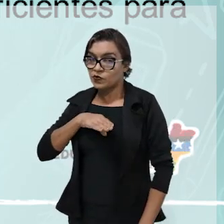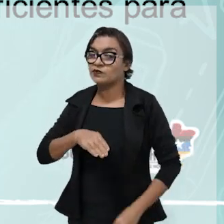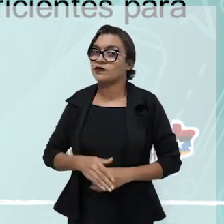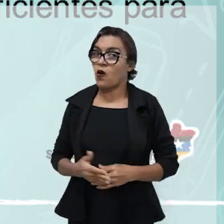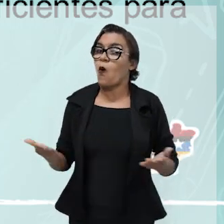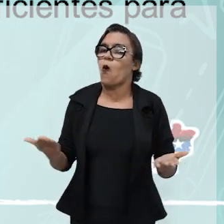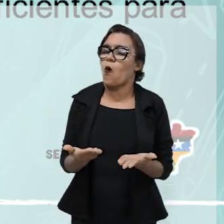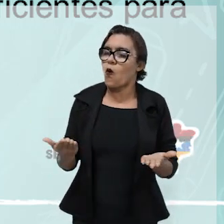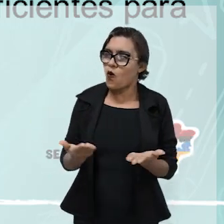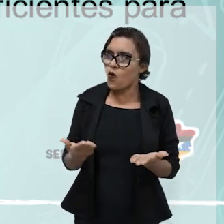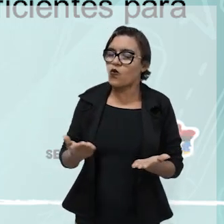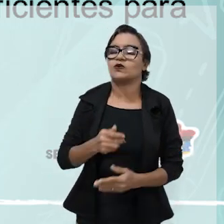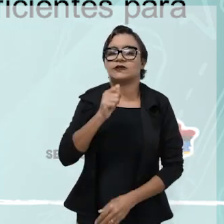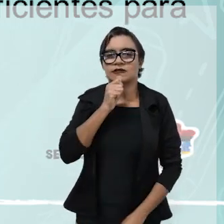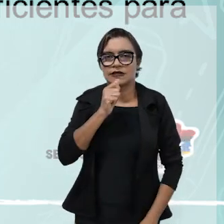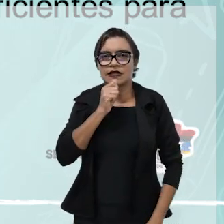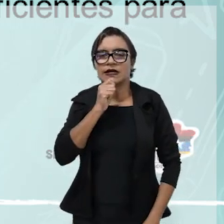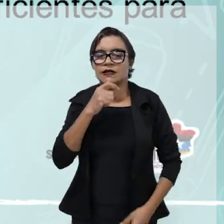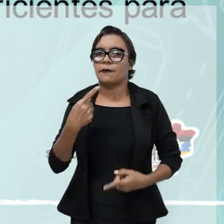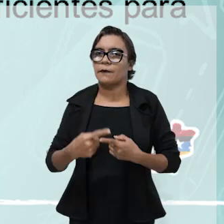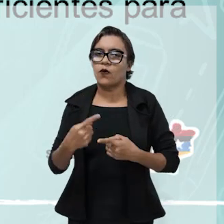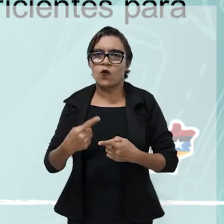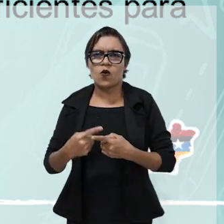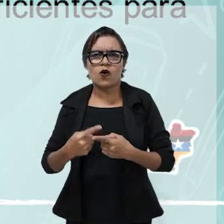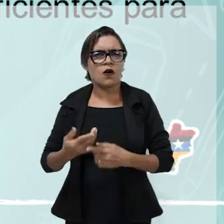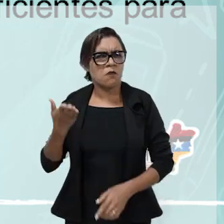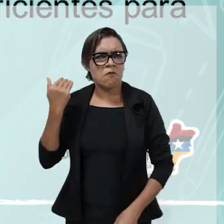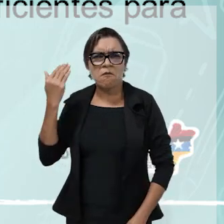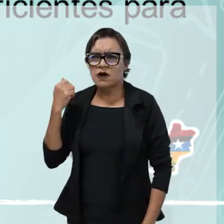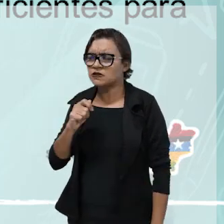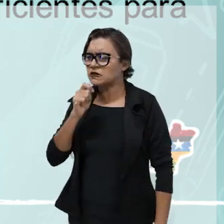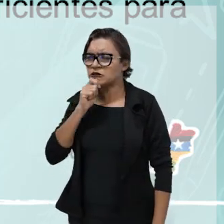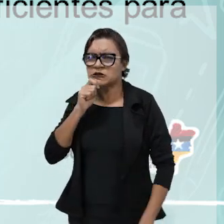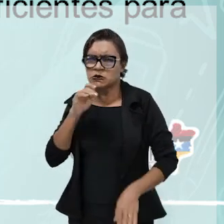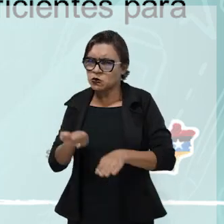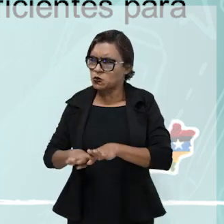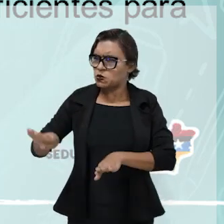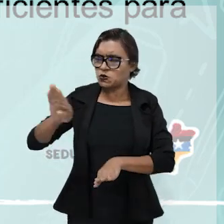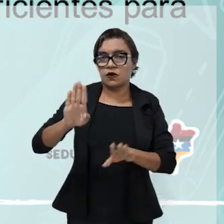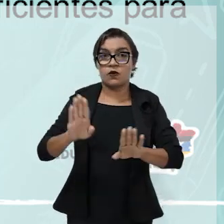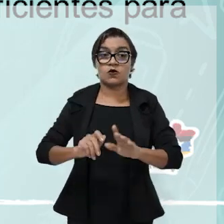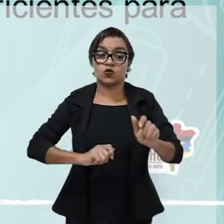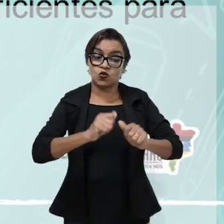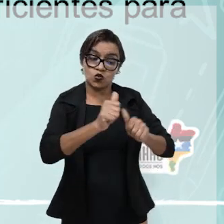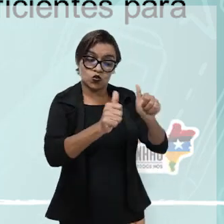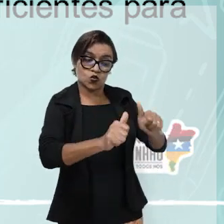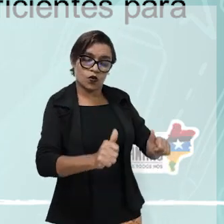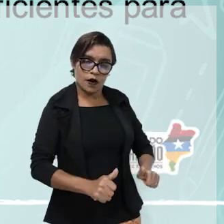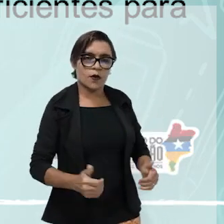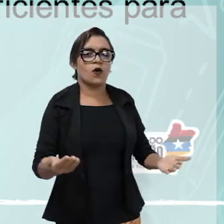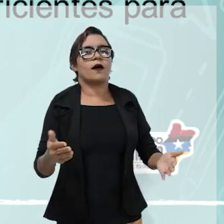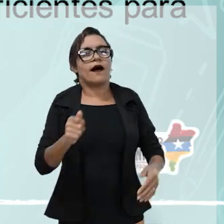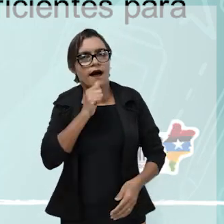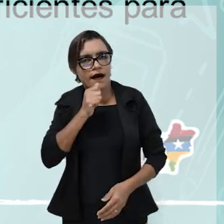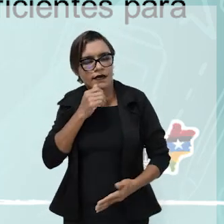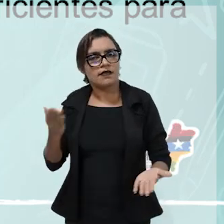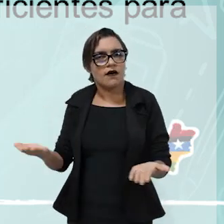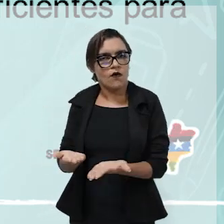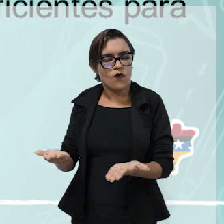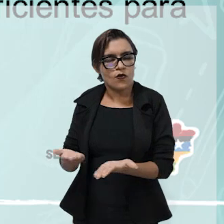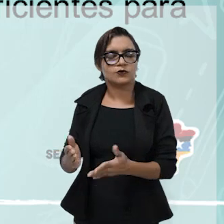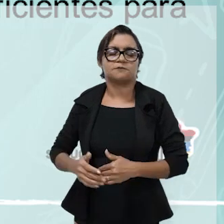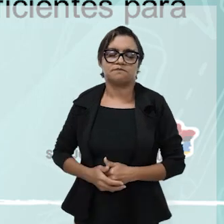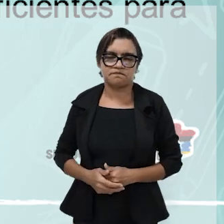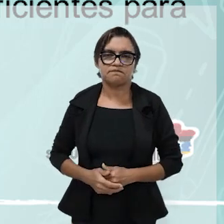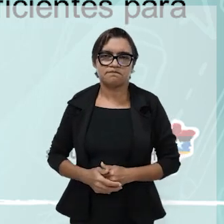presente, não apenas porque ninguém o superou até hoje, mas também porque sua obra repercute ainda no nosso tempo. Partindo